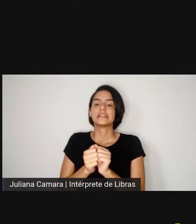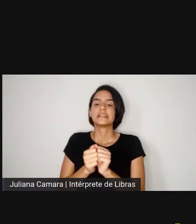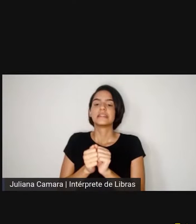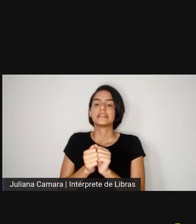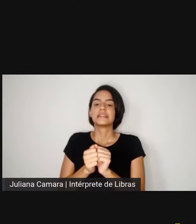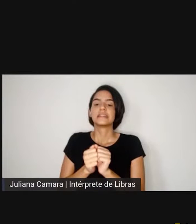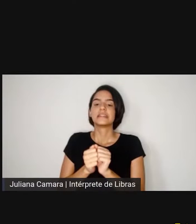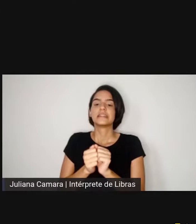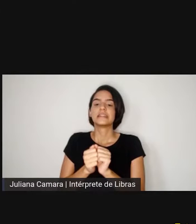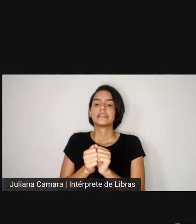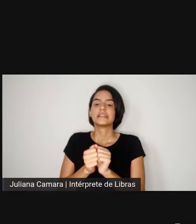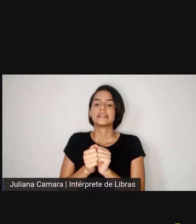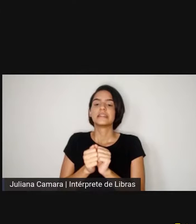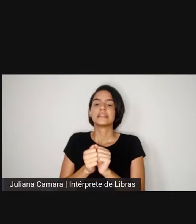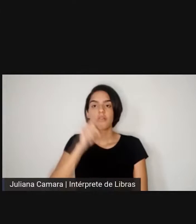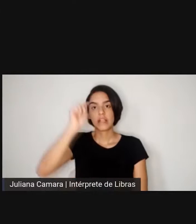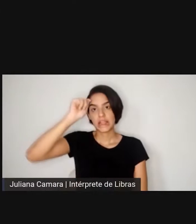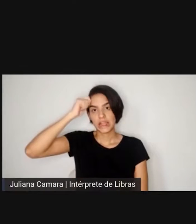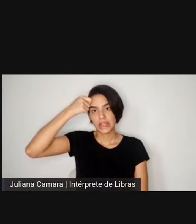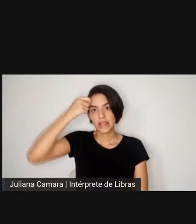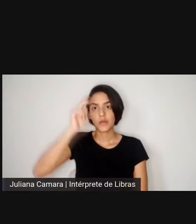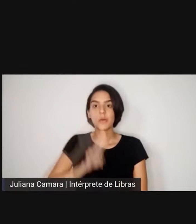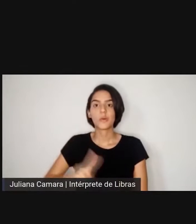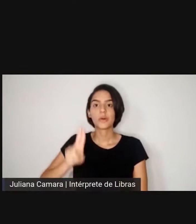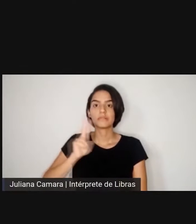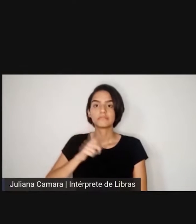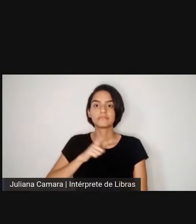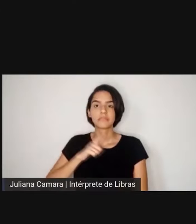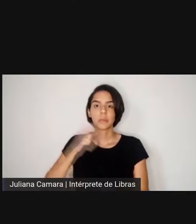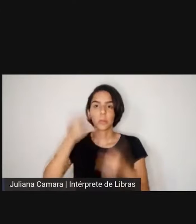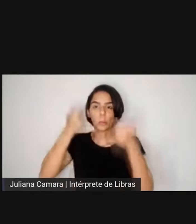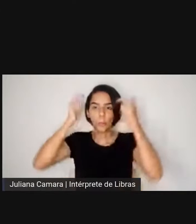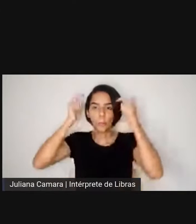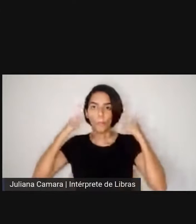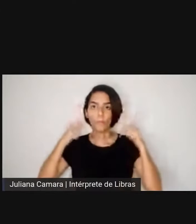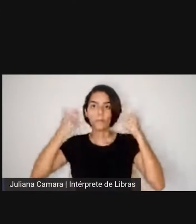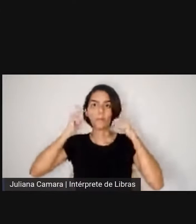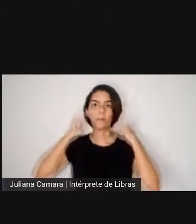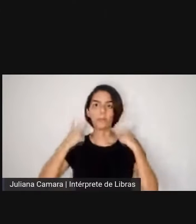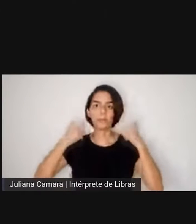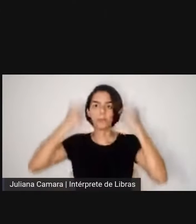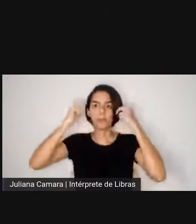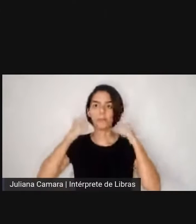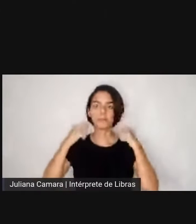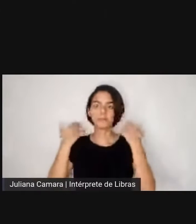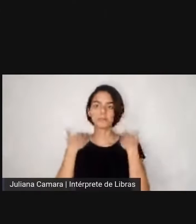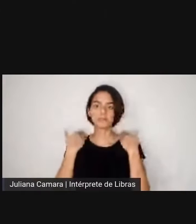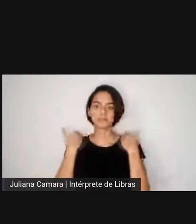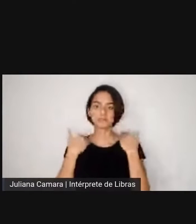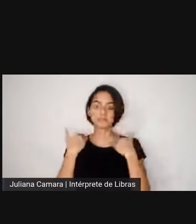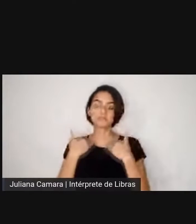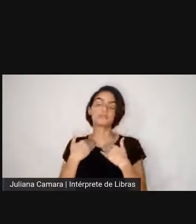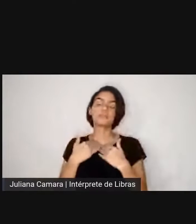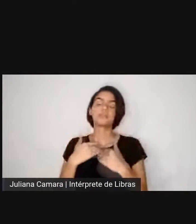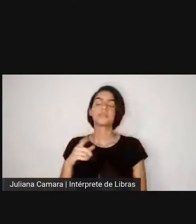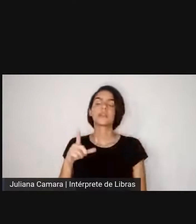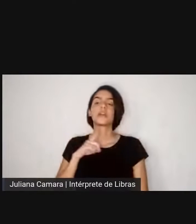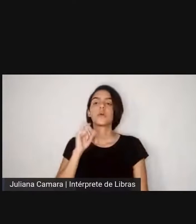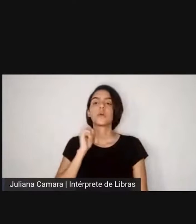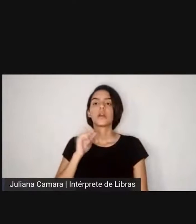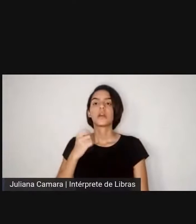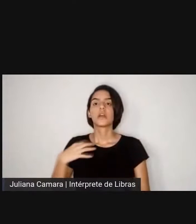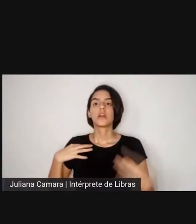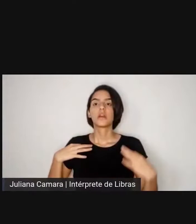vestido, tenho dreadlocks, né? Mais ou menos acima do ombro. Estou vestido de um boné